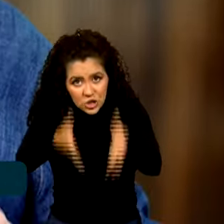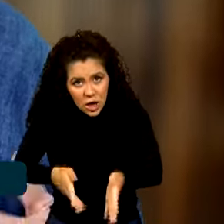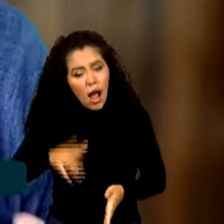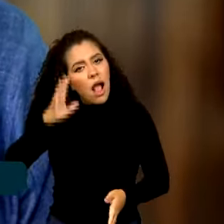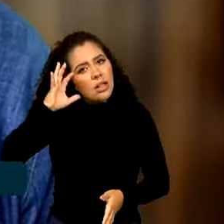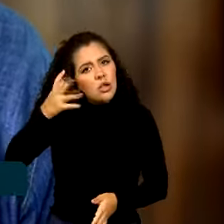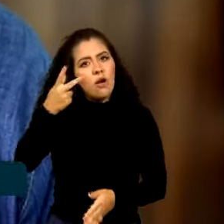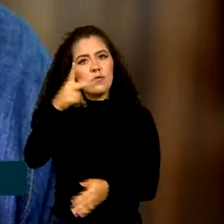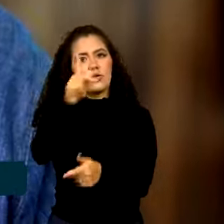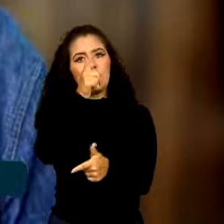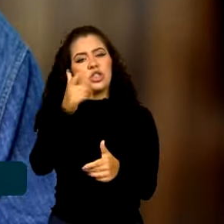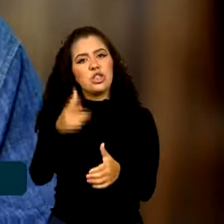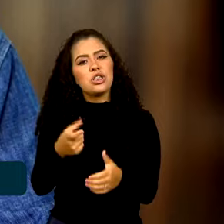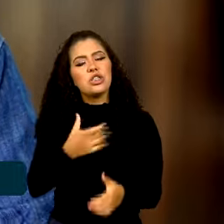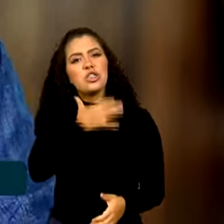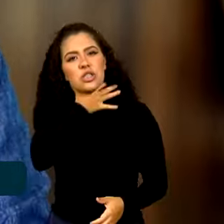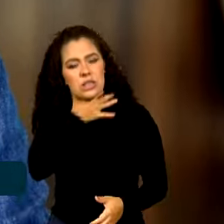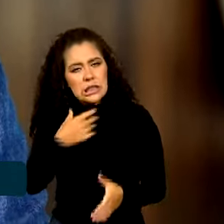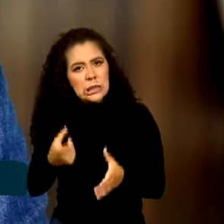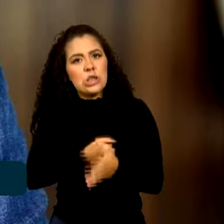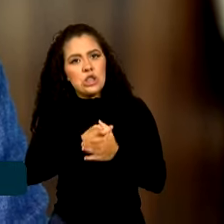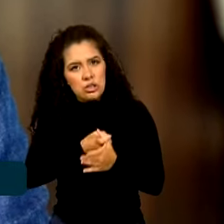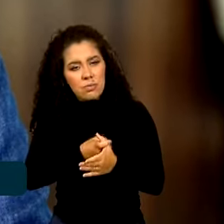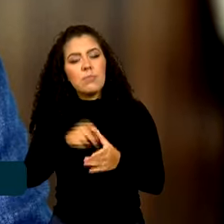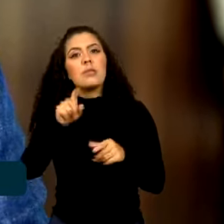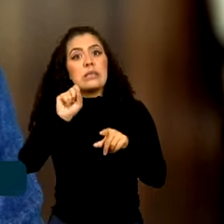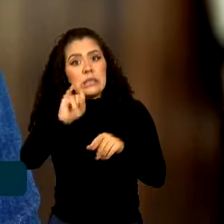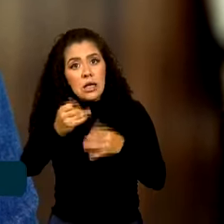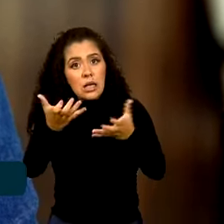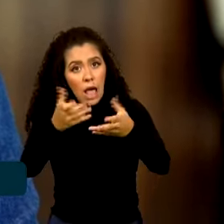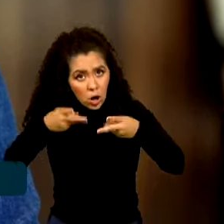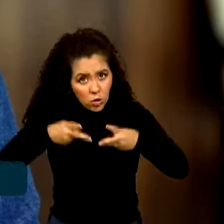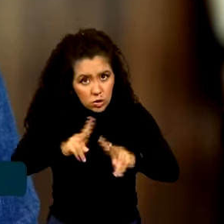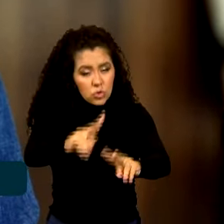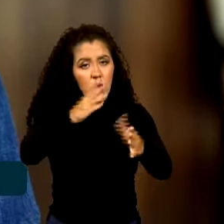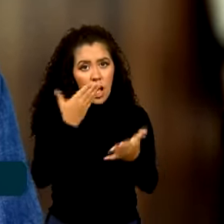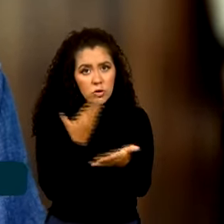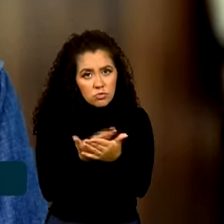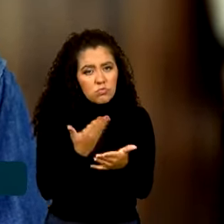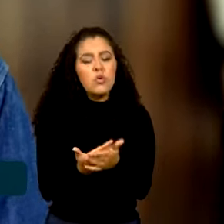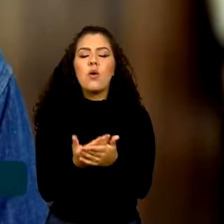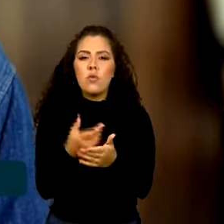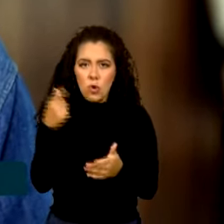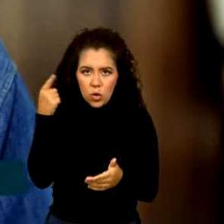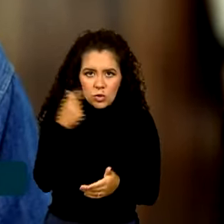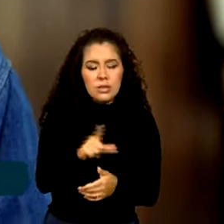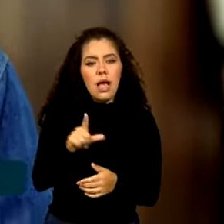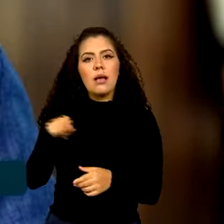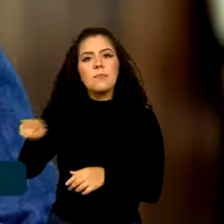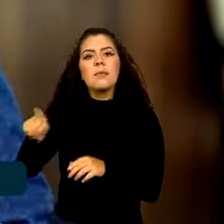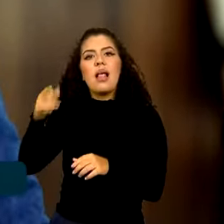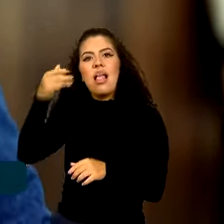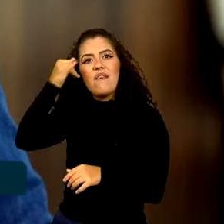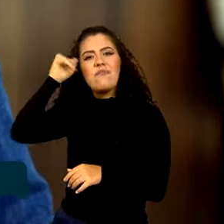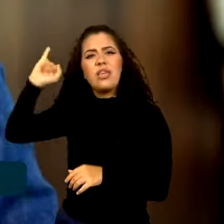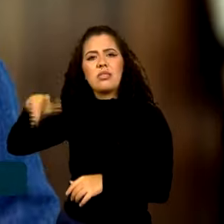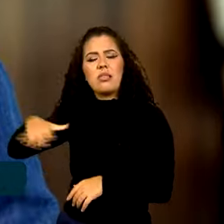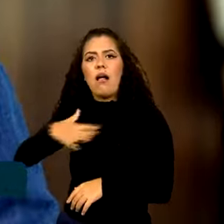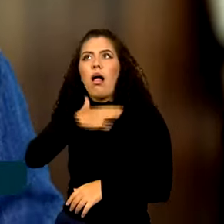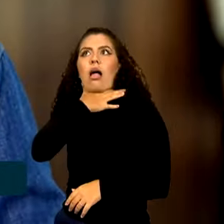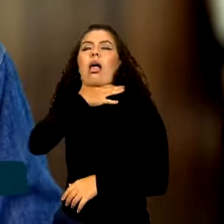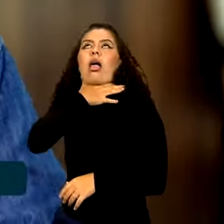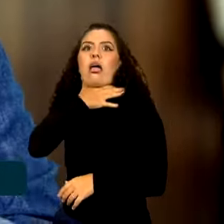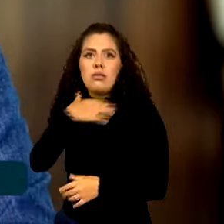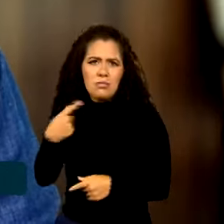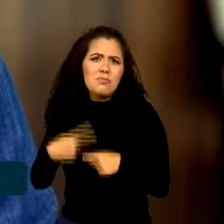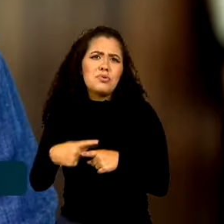se vai continuar estudando vai continuar estudando a sem a dívida enforcando você porque é muito triste a